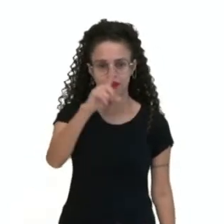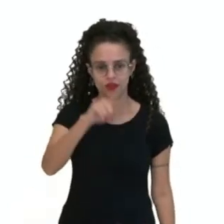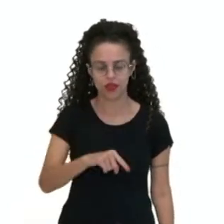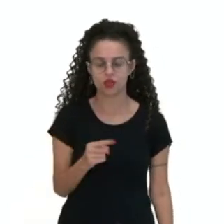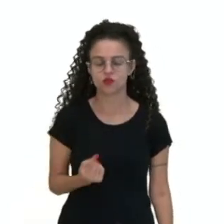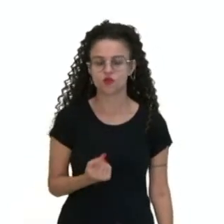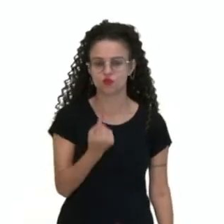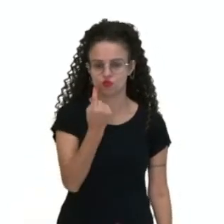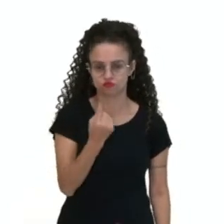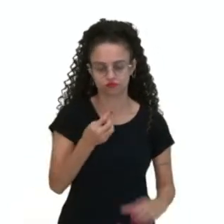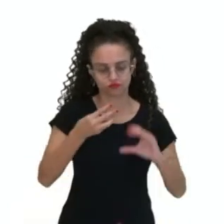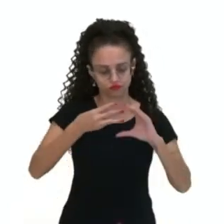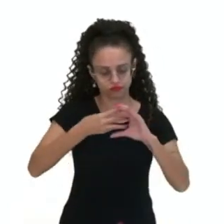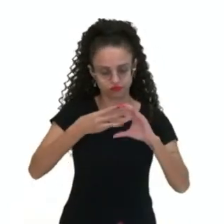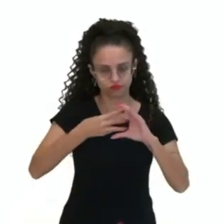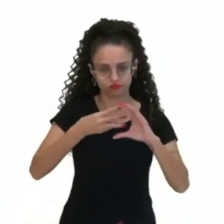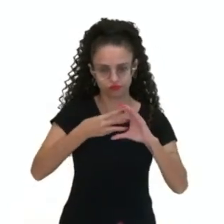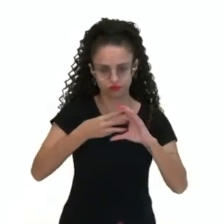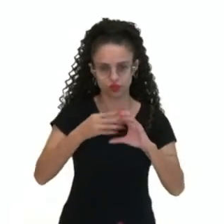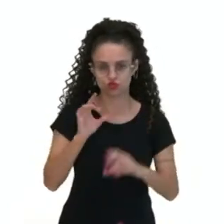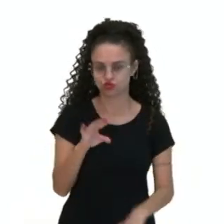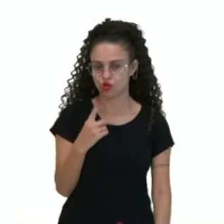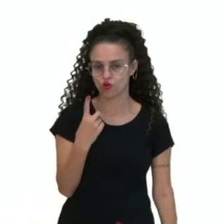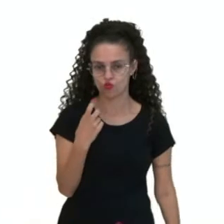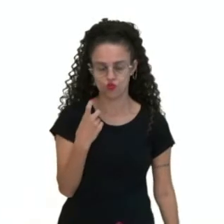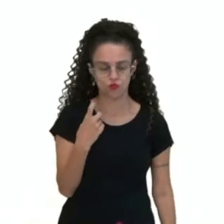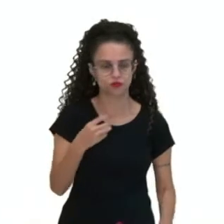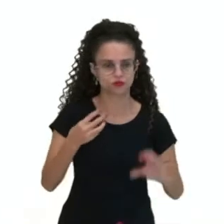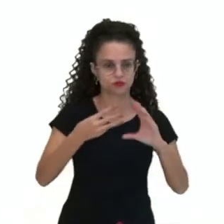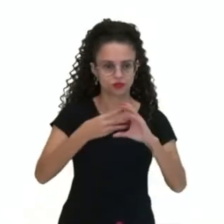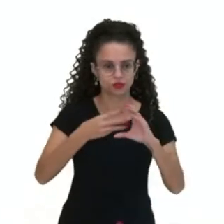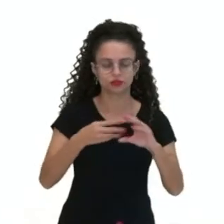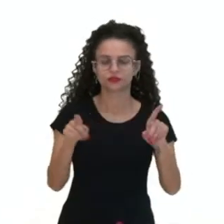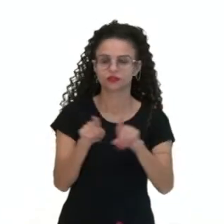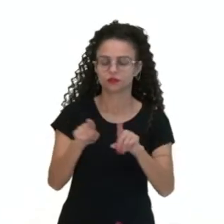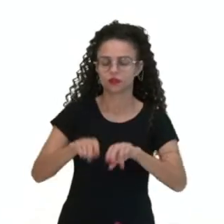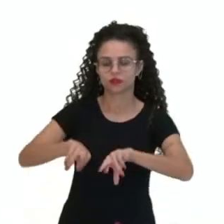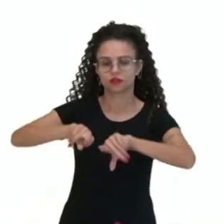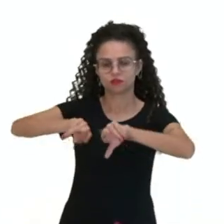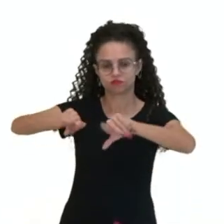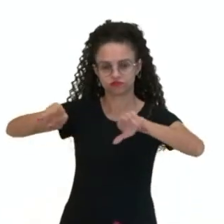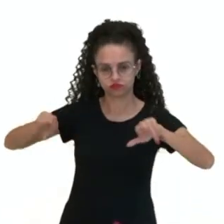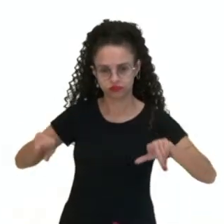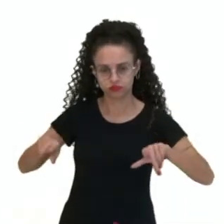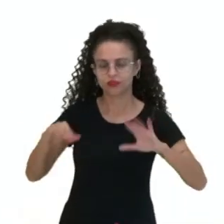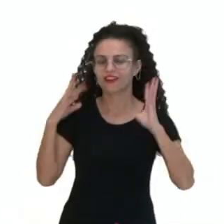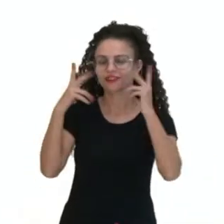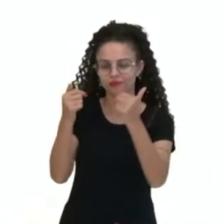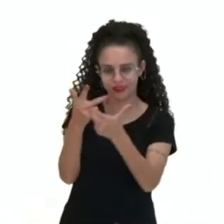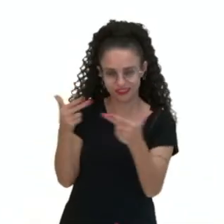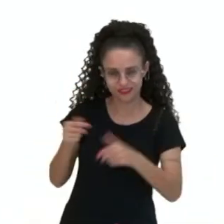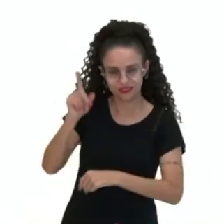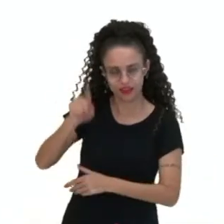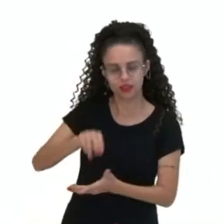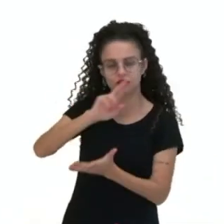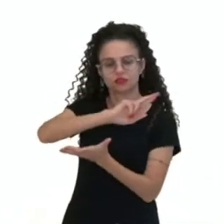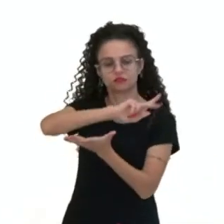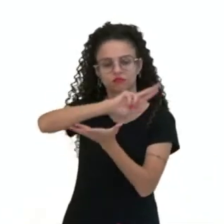organismos unicelulares, formados por uma única célula, e nós temos os animais, representando aqui os